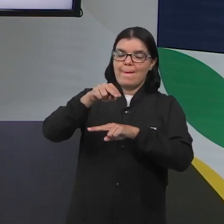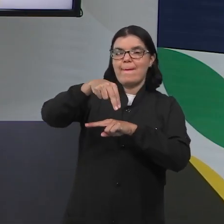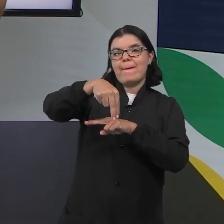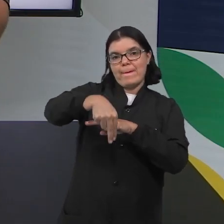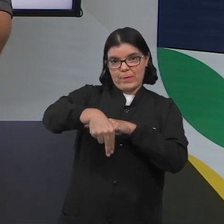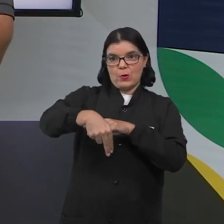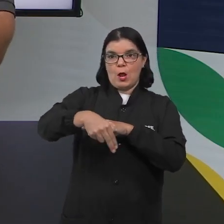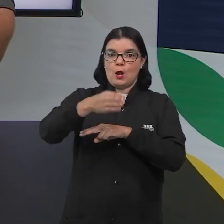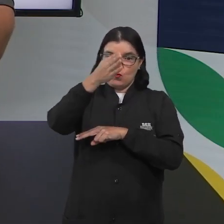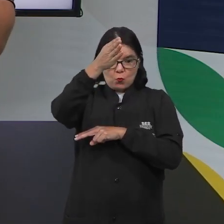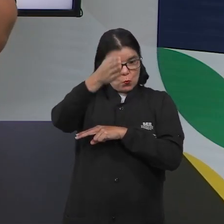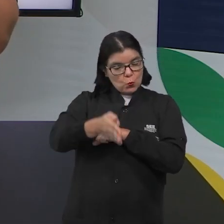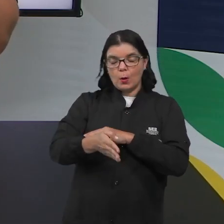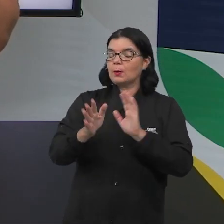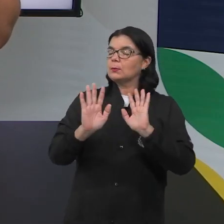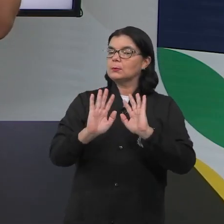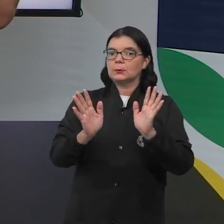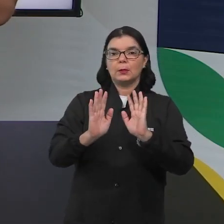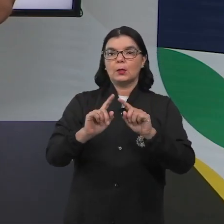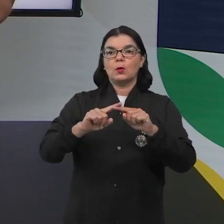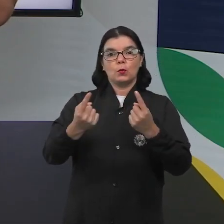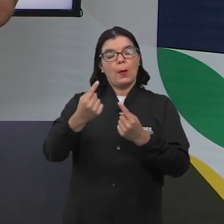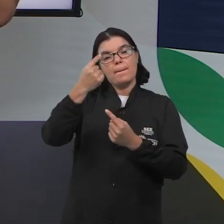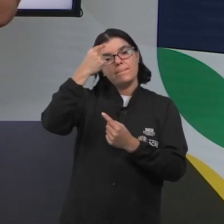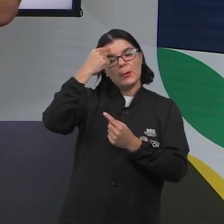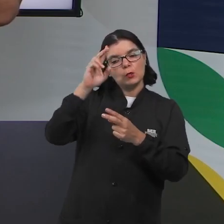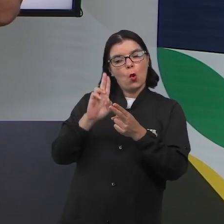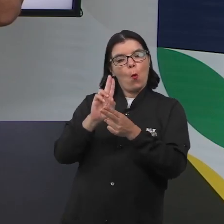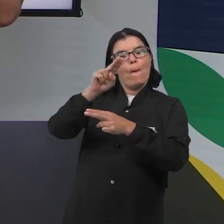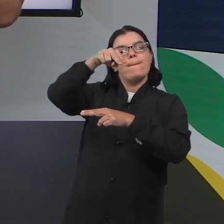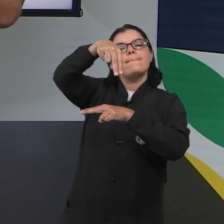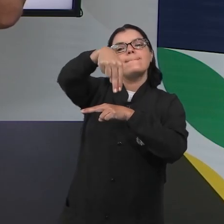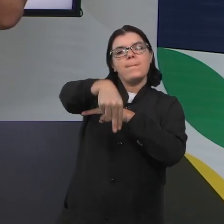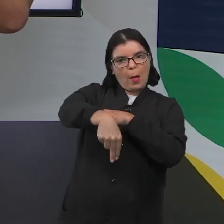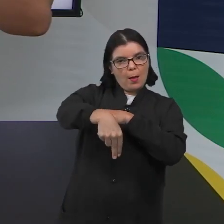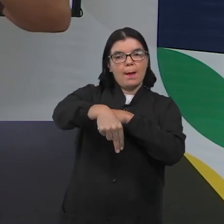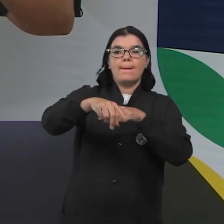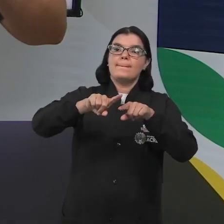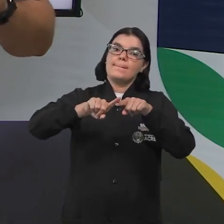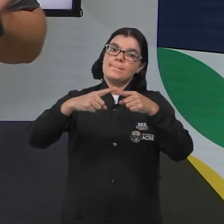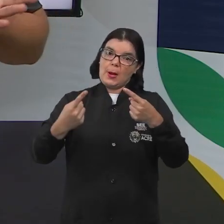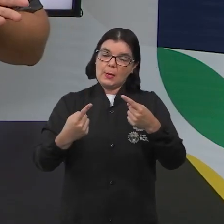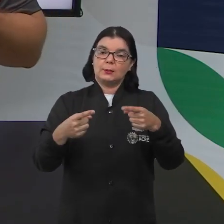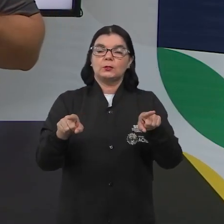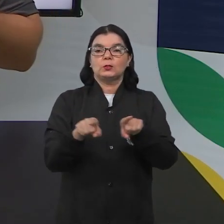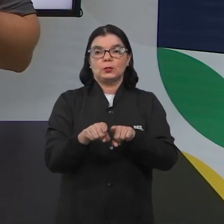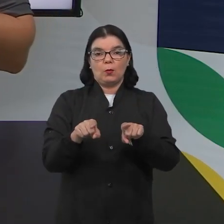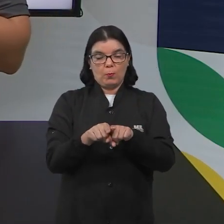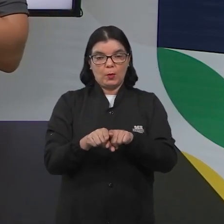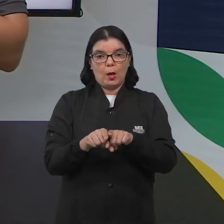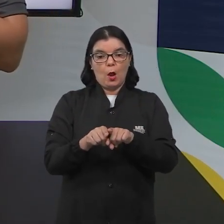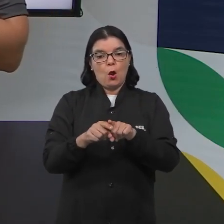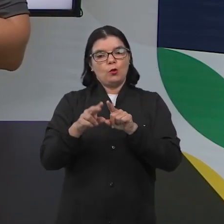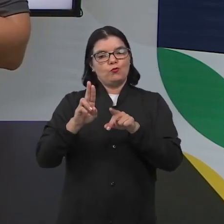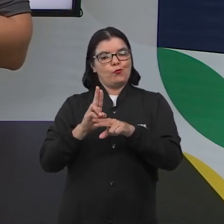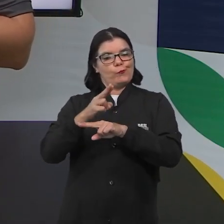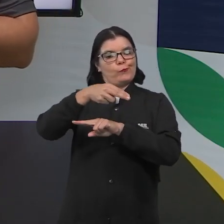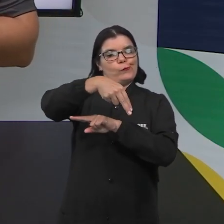maneira perpendicular ao chão, não, como ele pensou, né? E muito menos de maneira